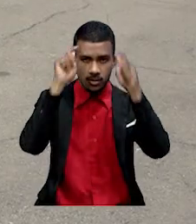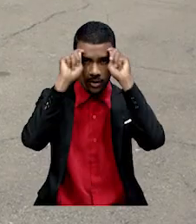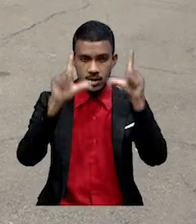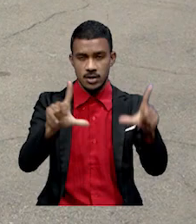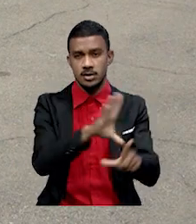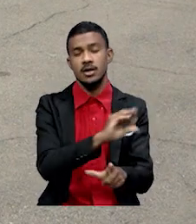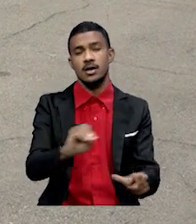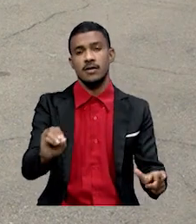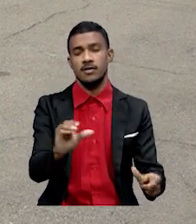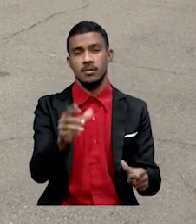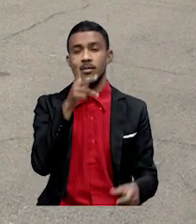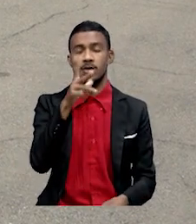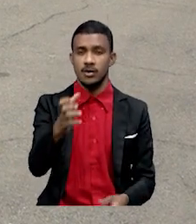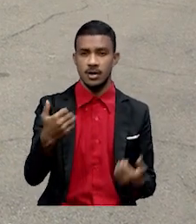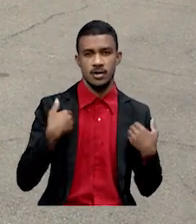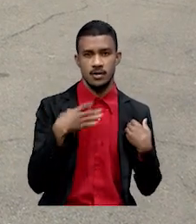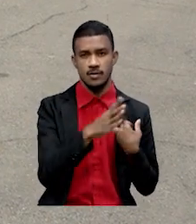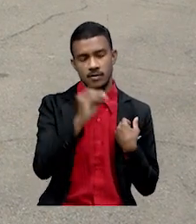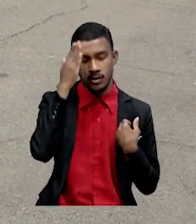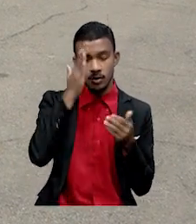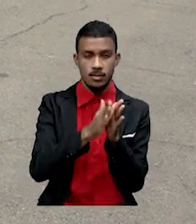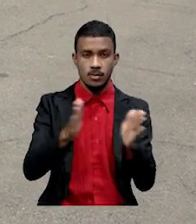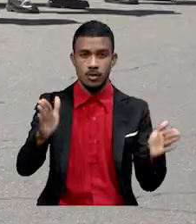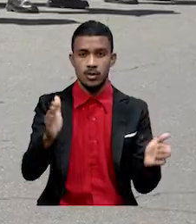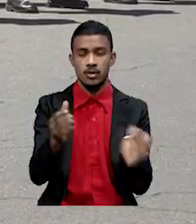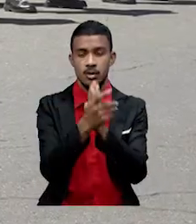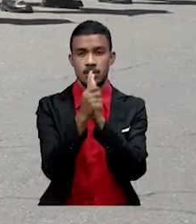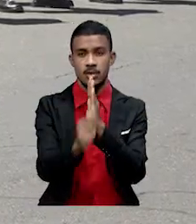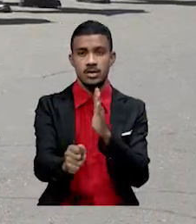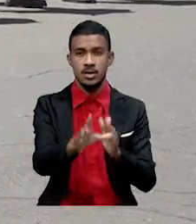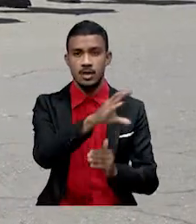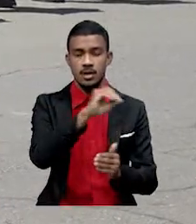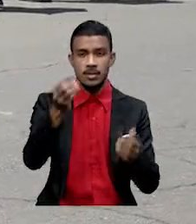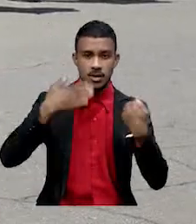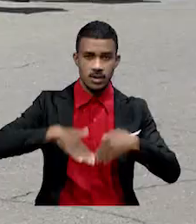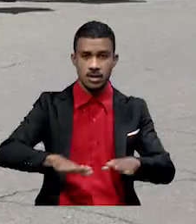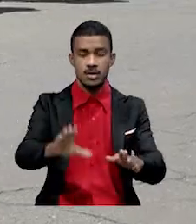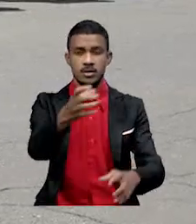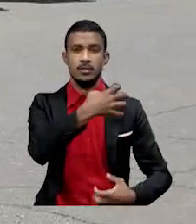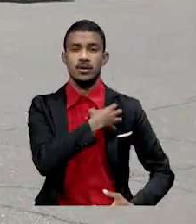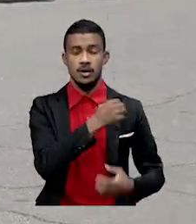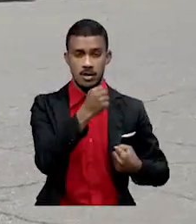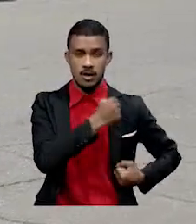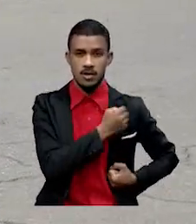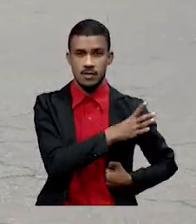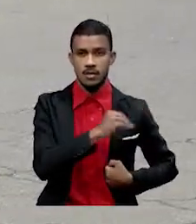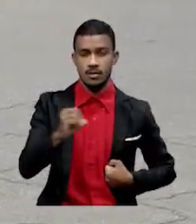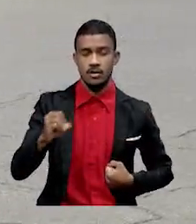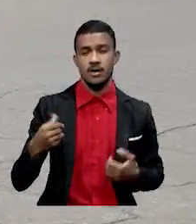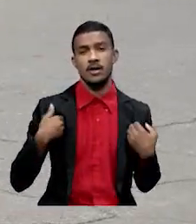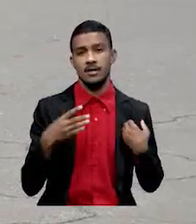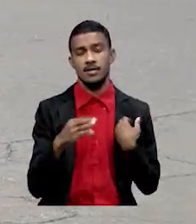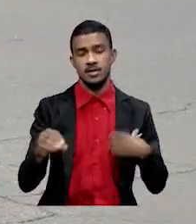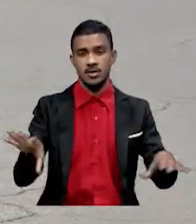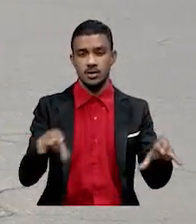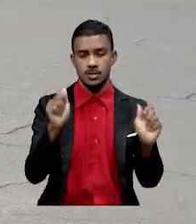Além de né, Portugal mostra e empenho no bebot a tu capacita componente naval na autoridade marítima a tu né, e a competência